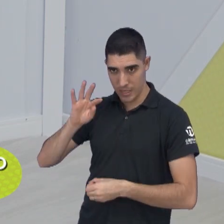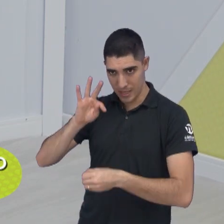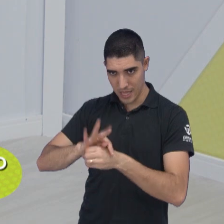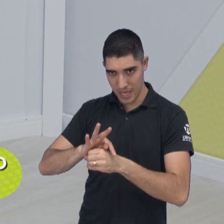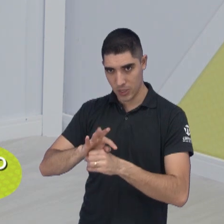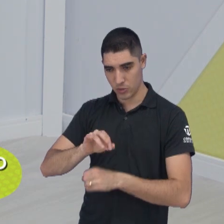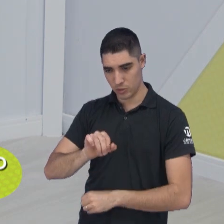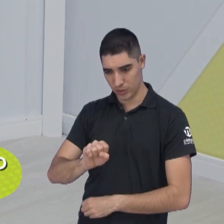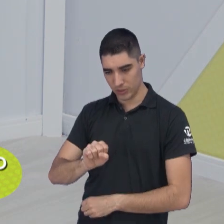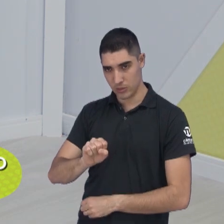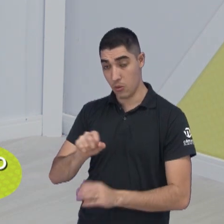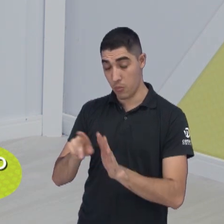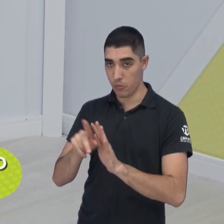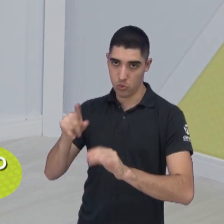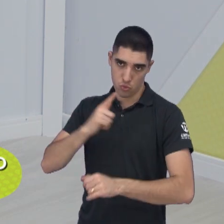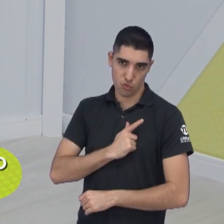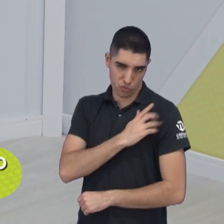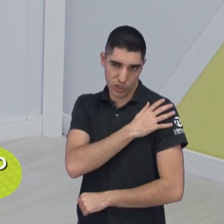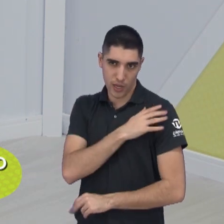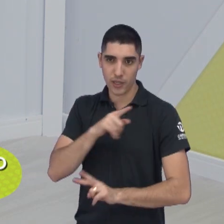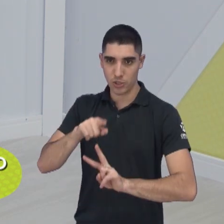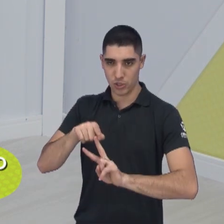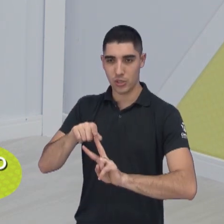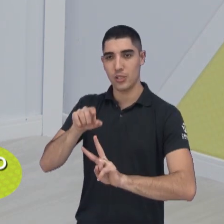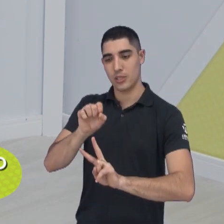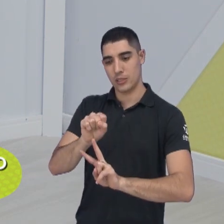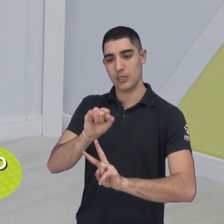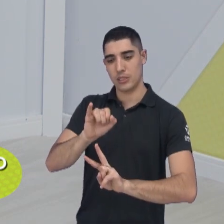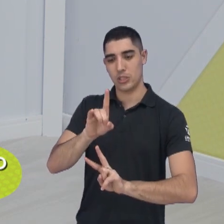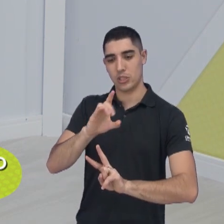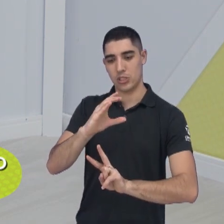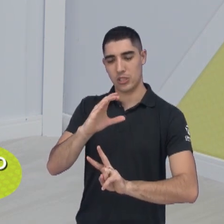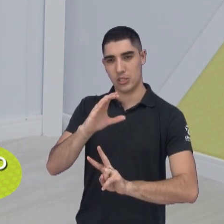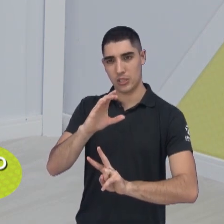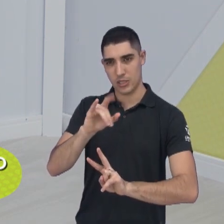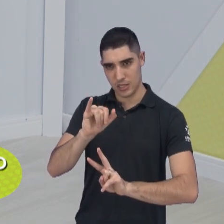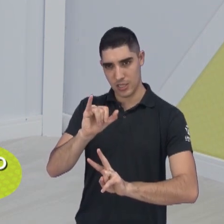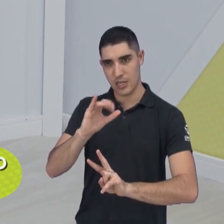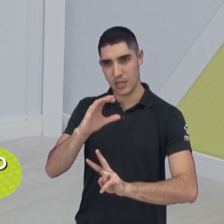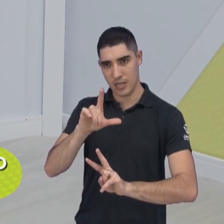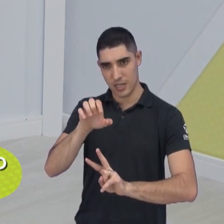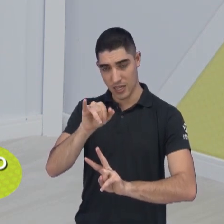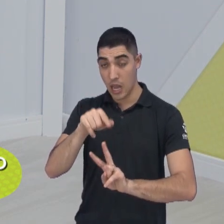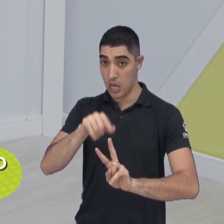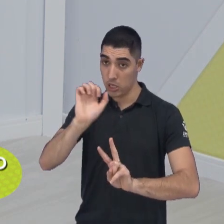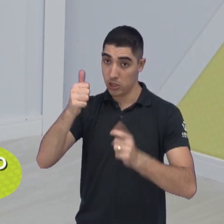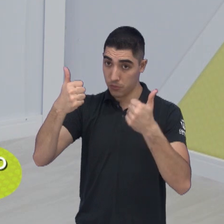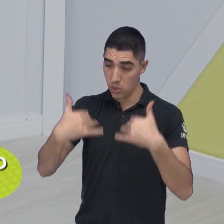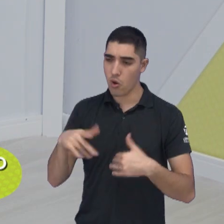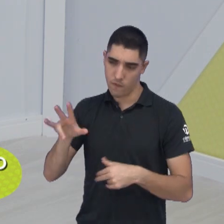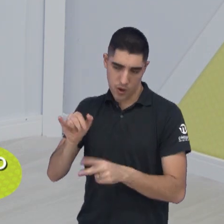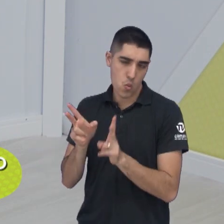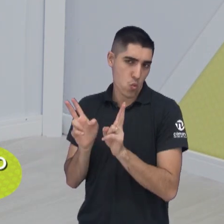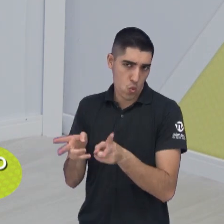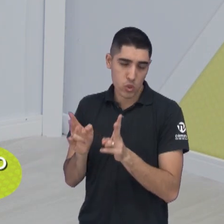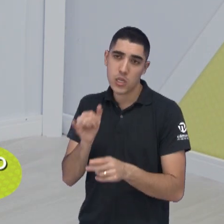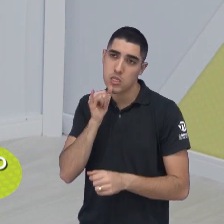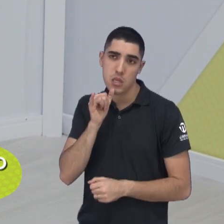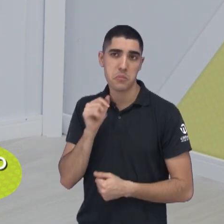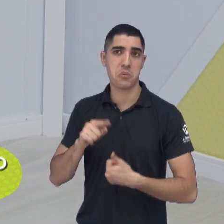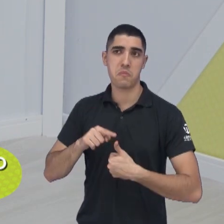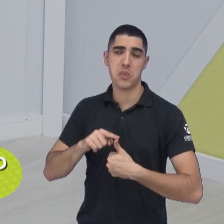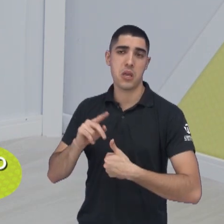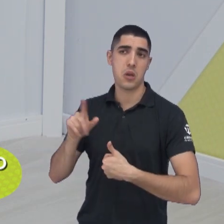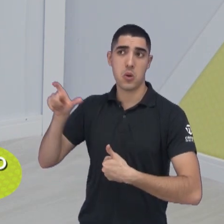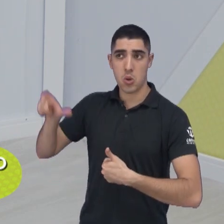desses jogadores, claro, mediante a aprovação do técnico e todo um conjunto, né? Mas em princípio são jogadores que são interessantes. Por exemplo, o Heitor Roque, acho que é um